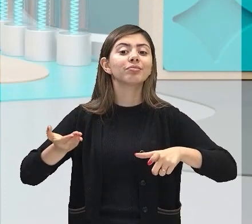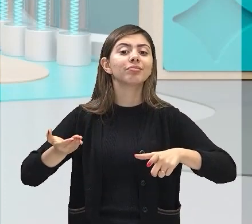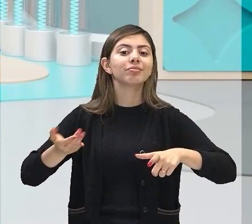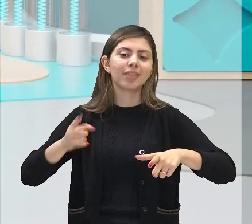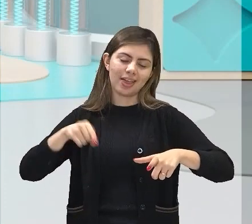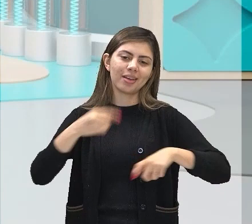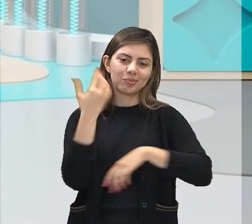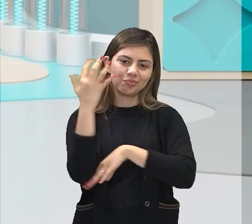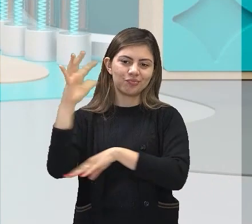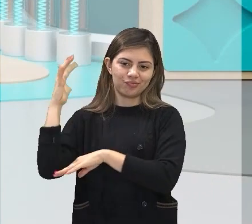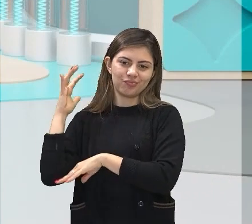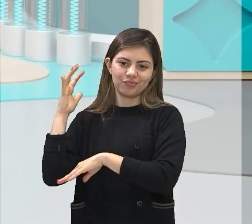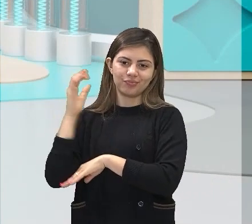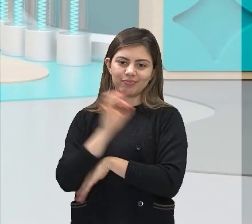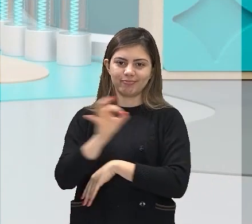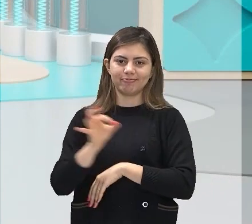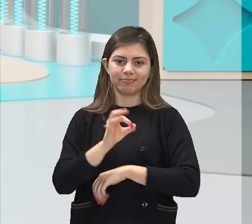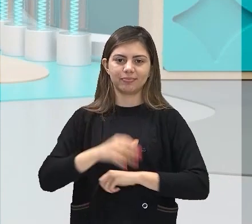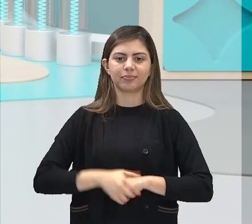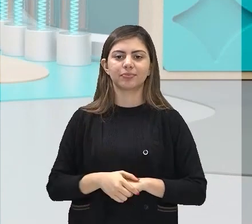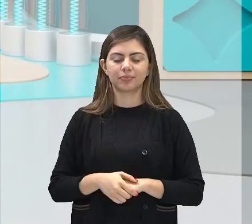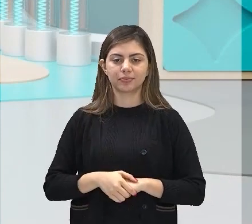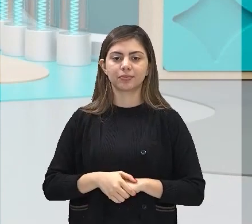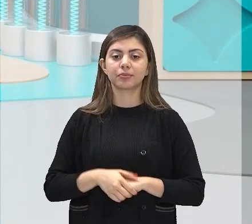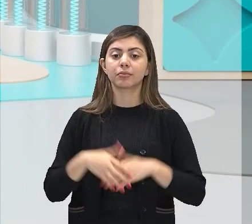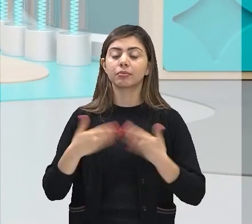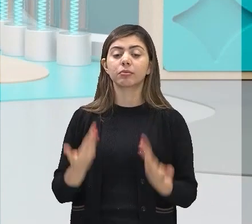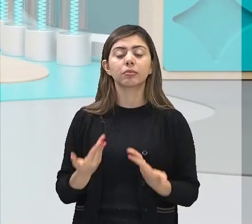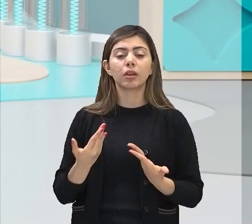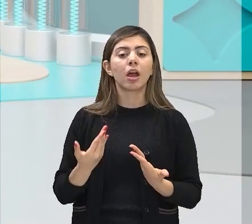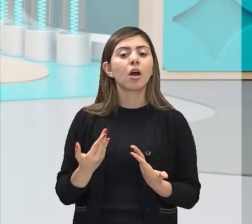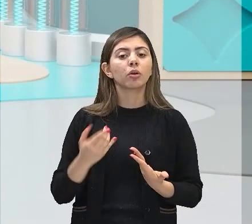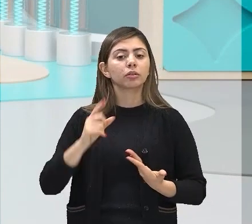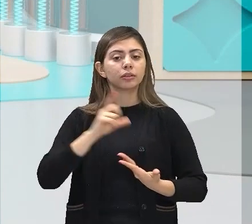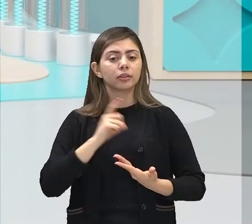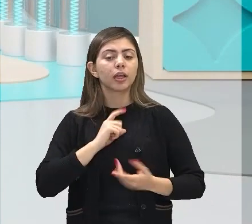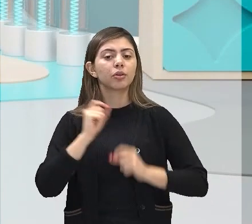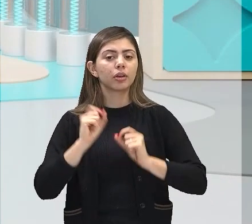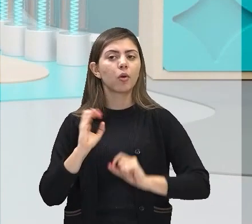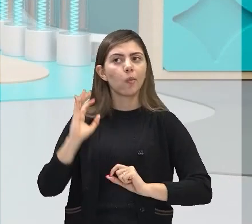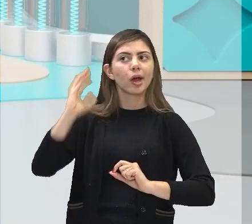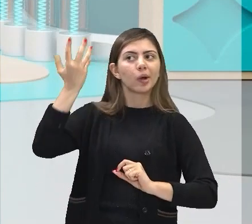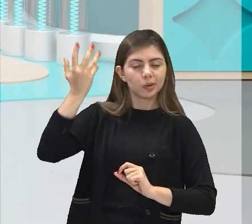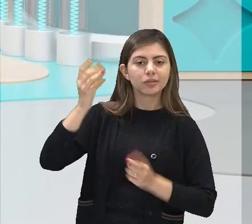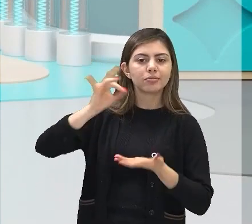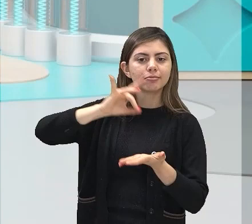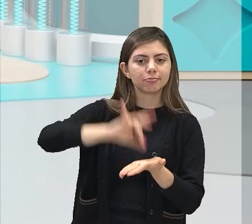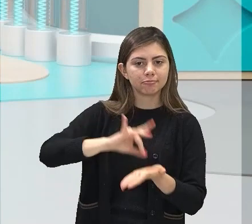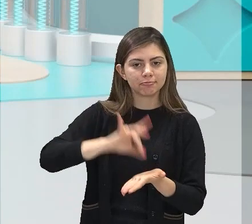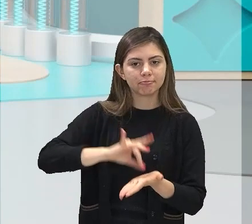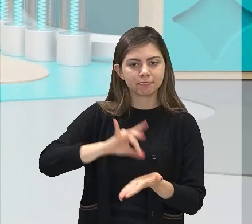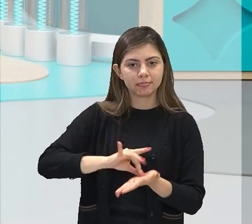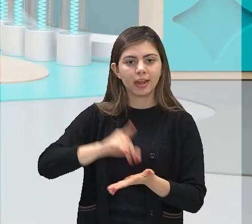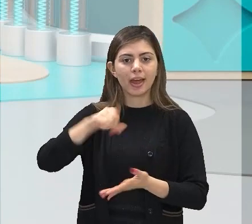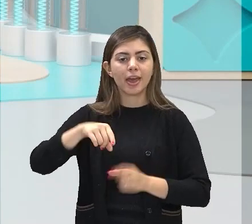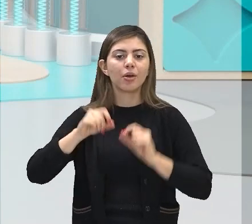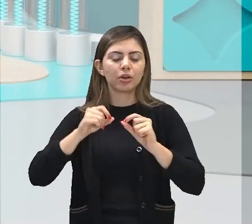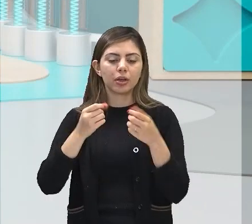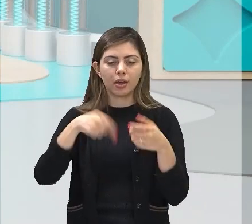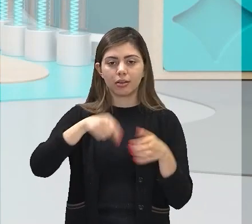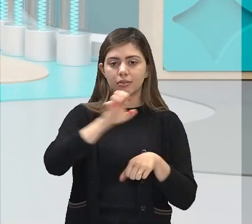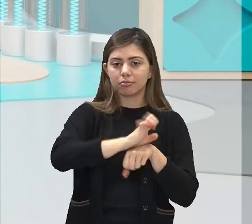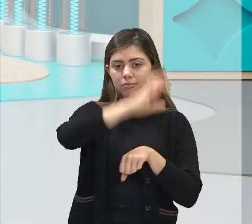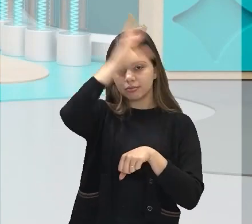na floresta, correto? Né? Por conta, né, nós temos um evento, nós temos um fato que foi a seca no